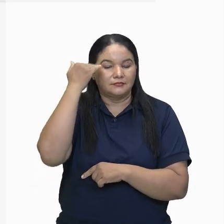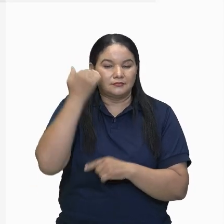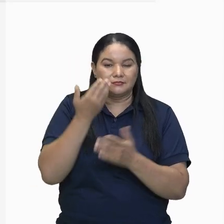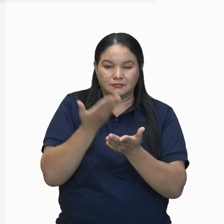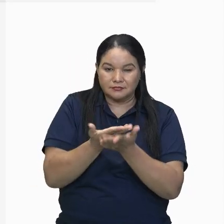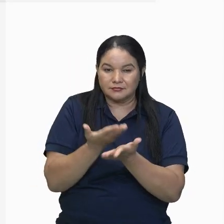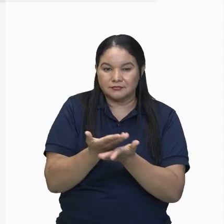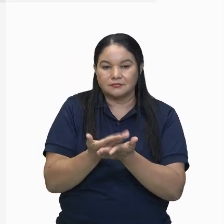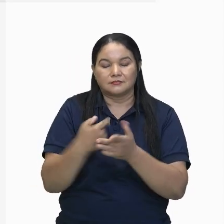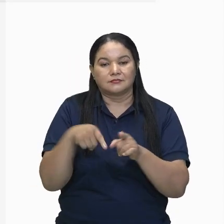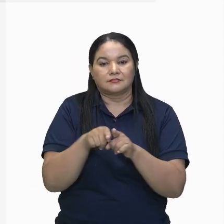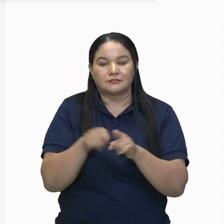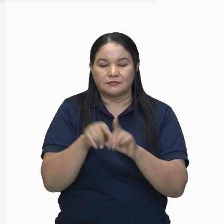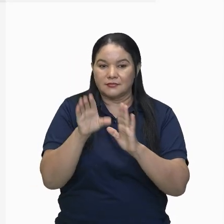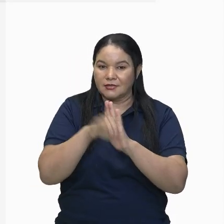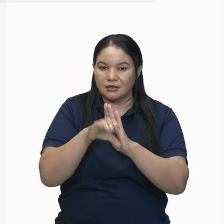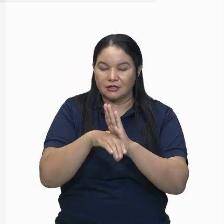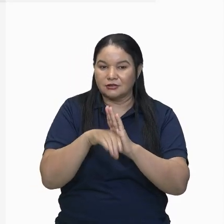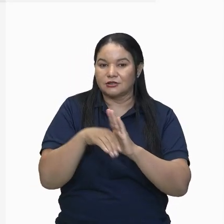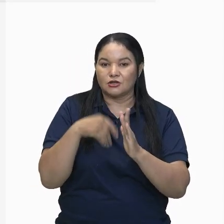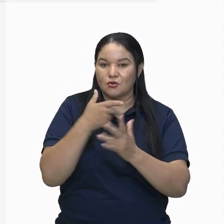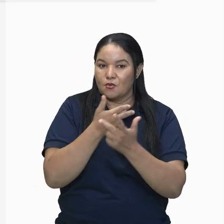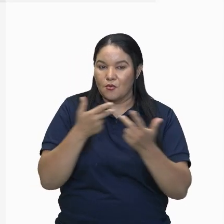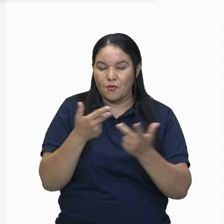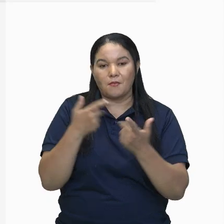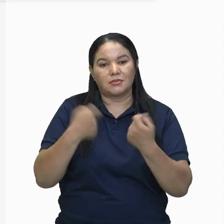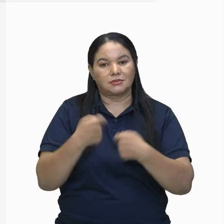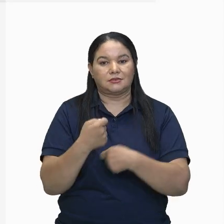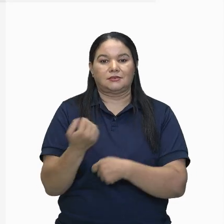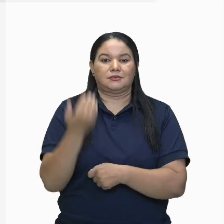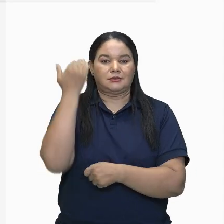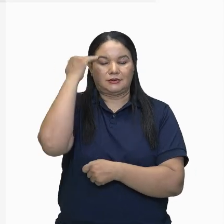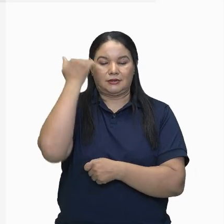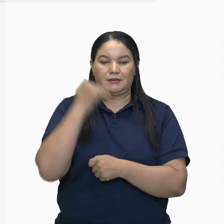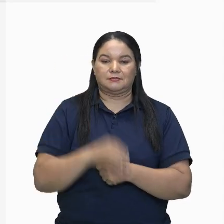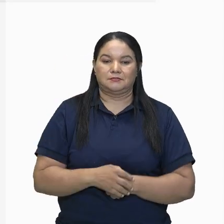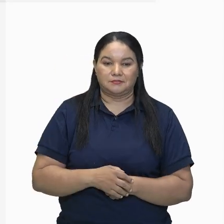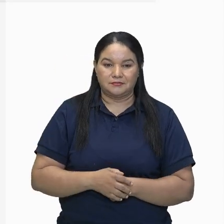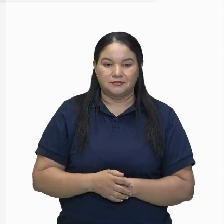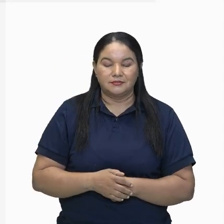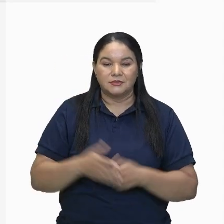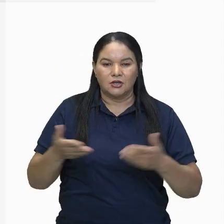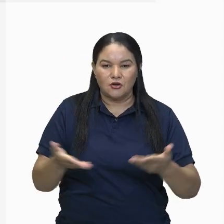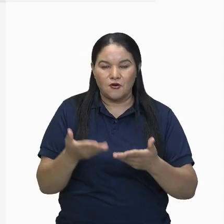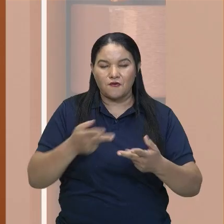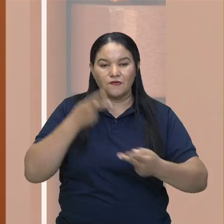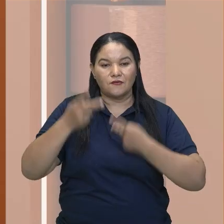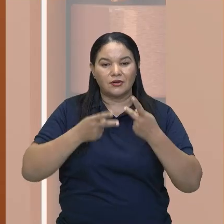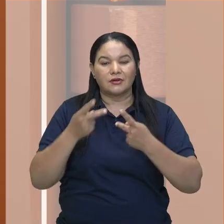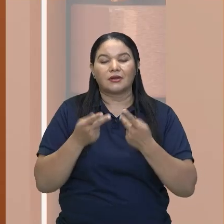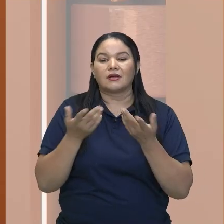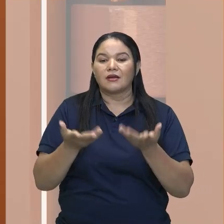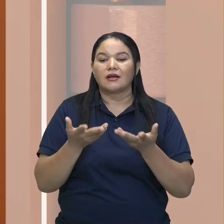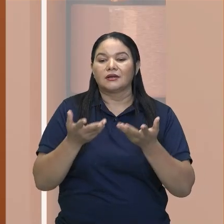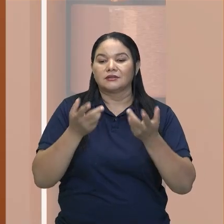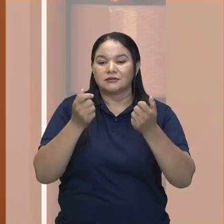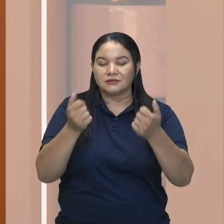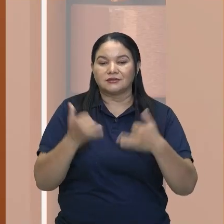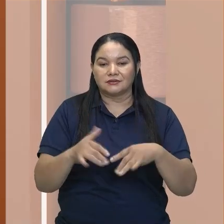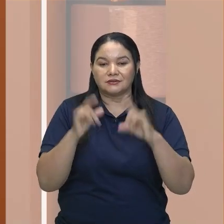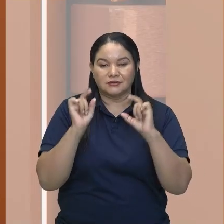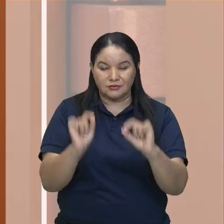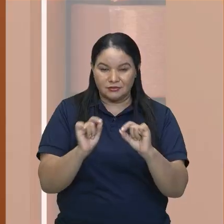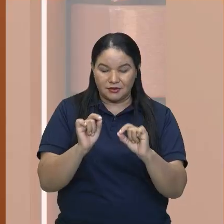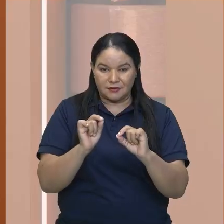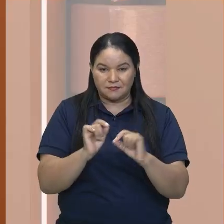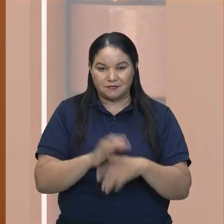importância de compreender o conceito das coisas. Olha para mim aqui, gente. Quando eu falo isso daí, o que eu estou querendo dizer?